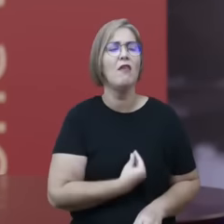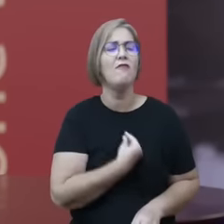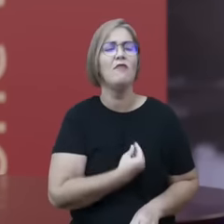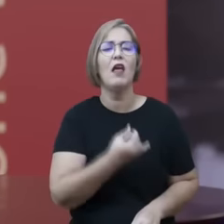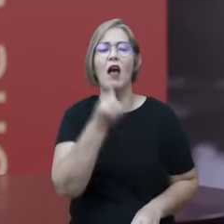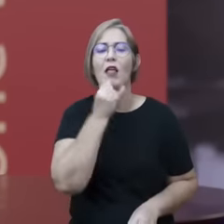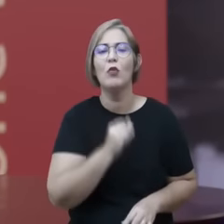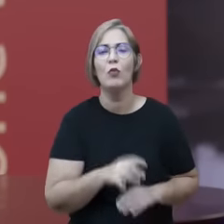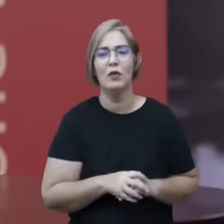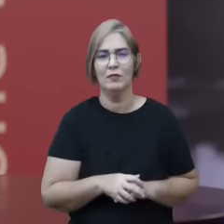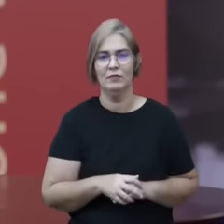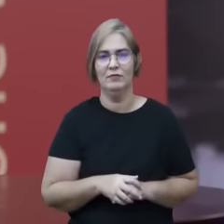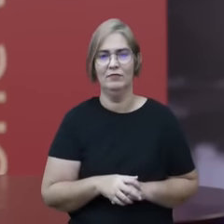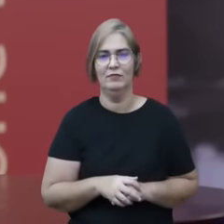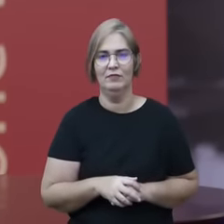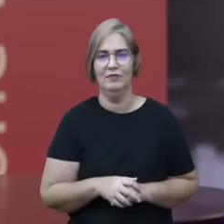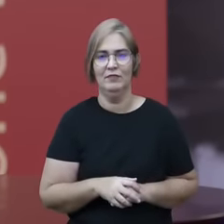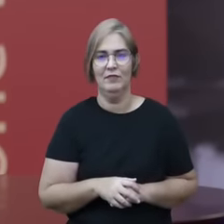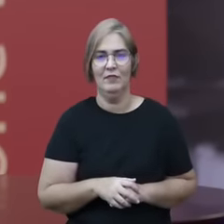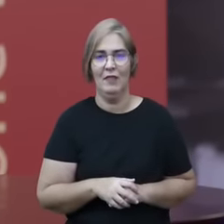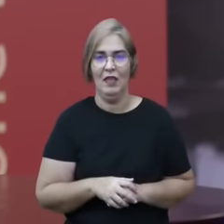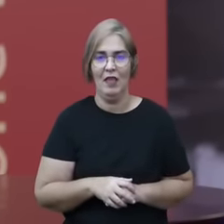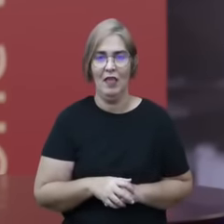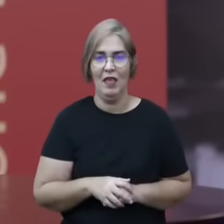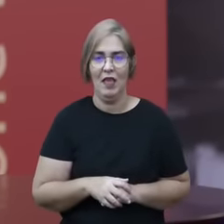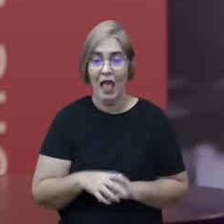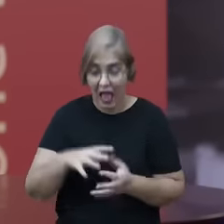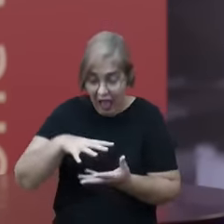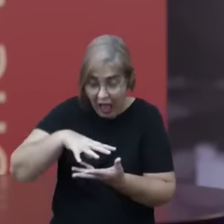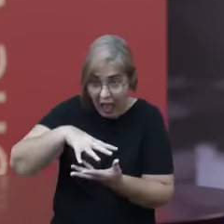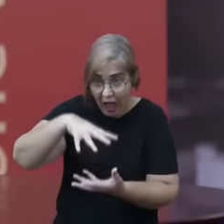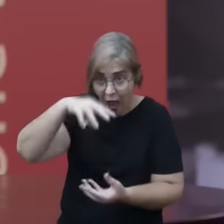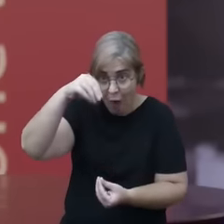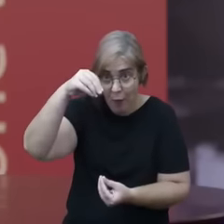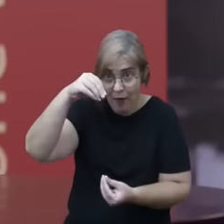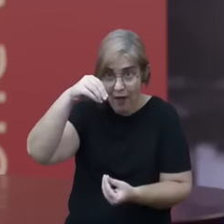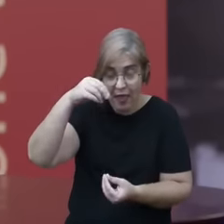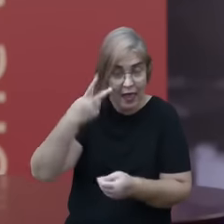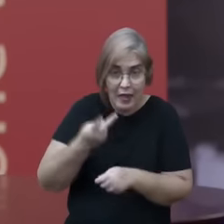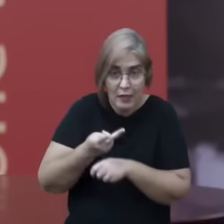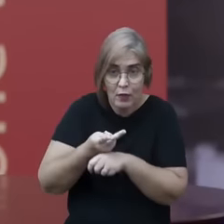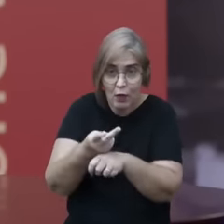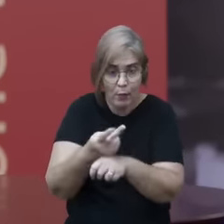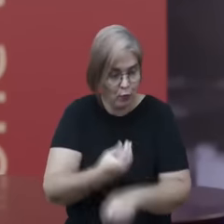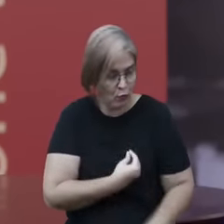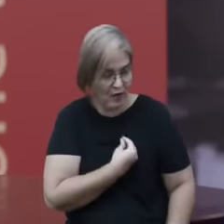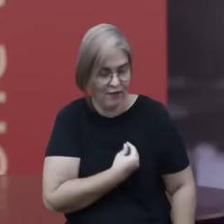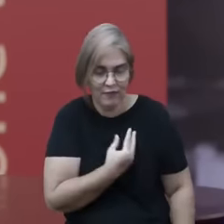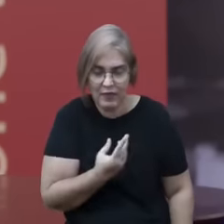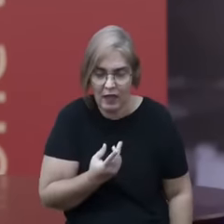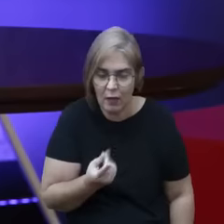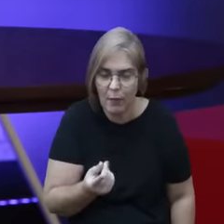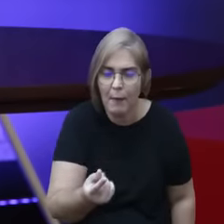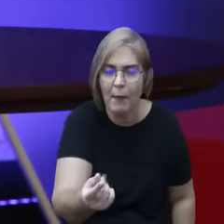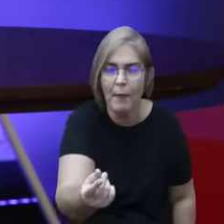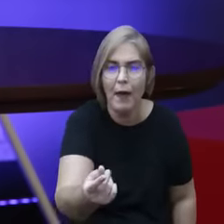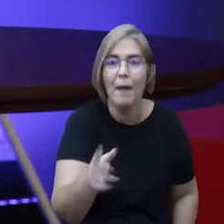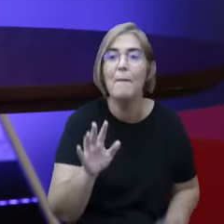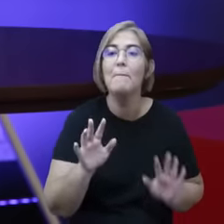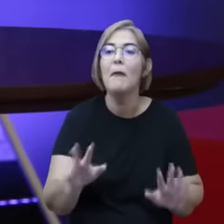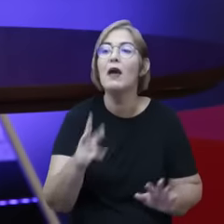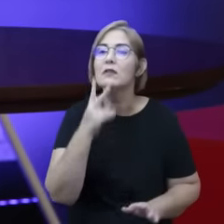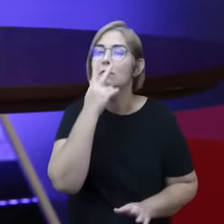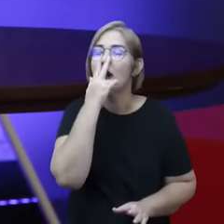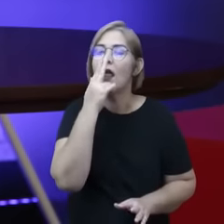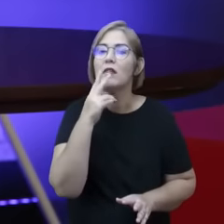Homem alma não aspira à vida imortal, mas esgota o campo do possível. Então, justamente o que significa isso? É a própria